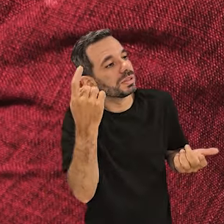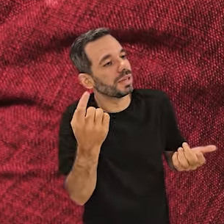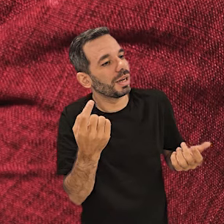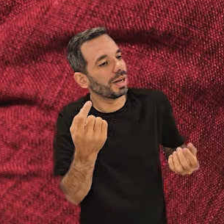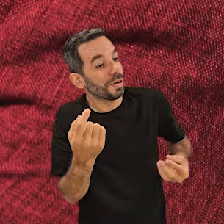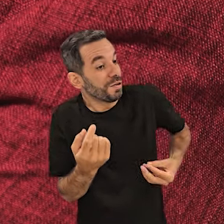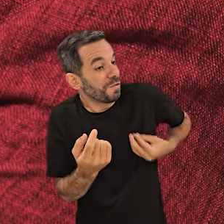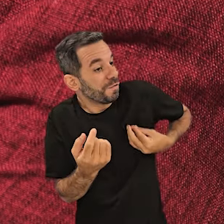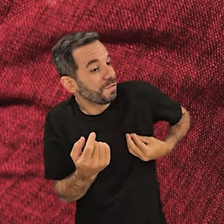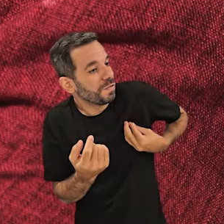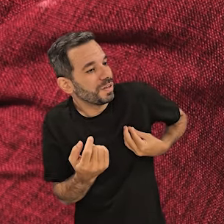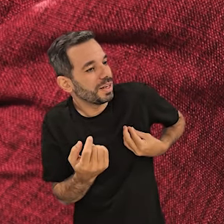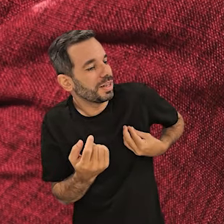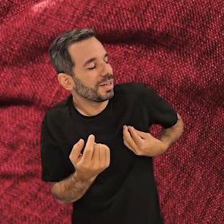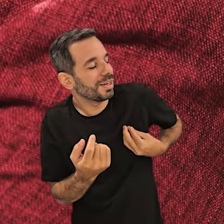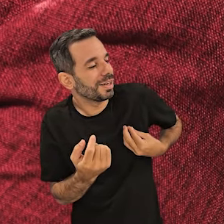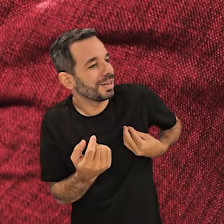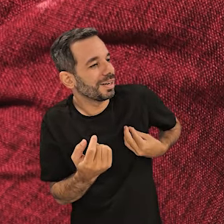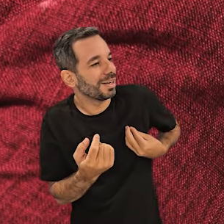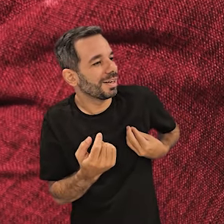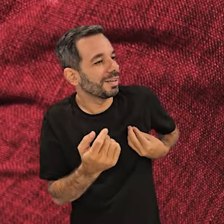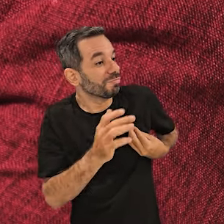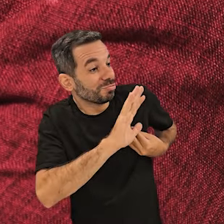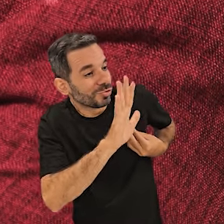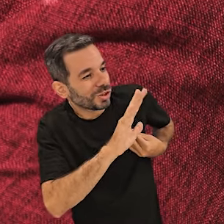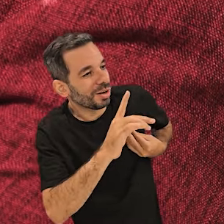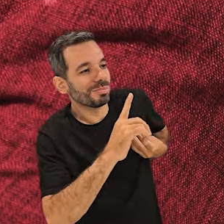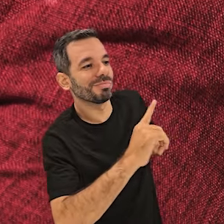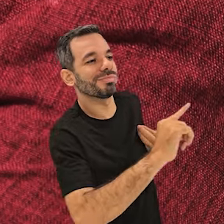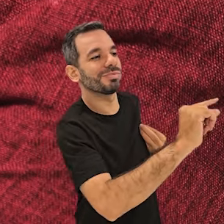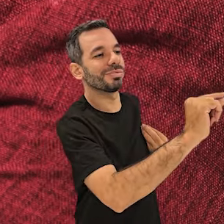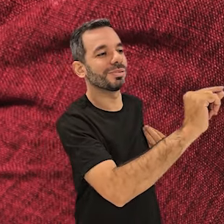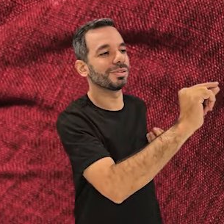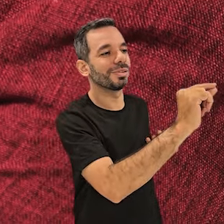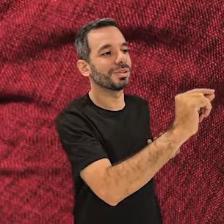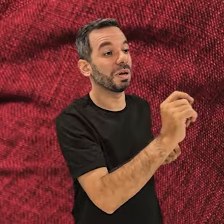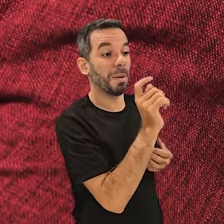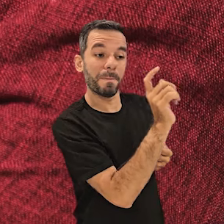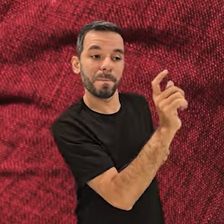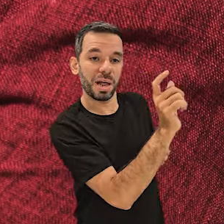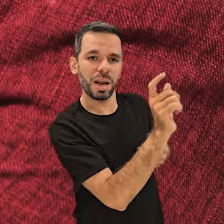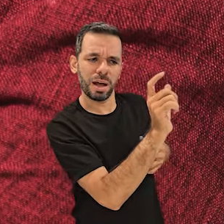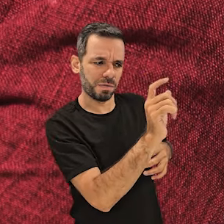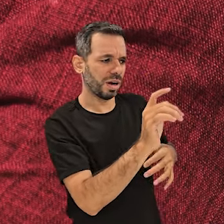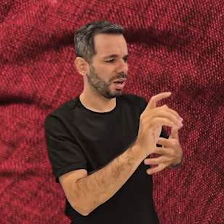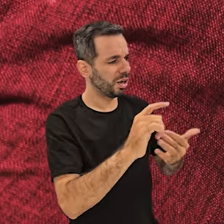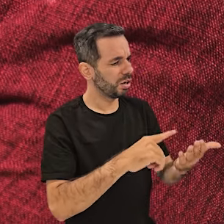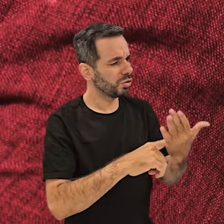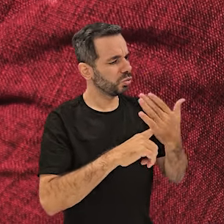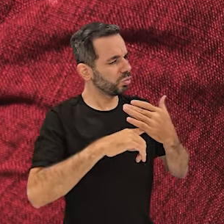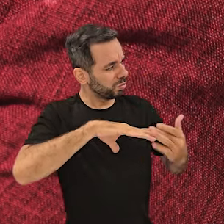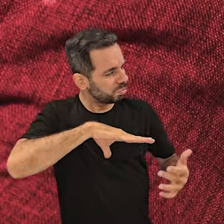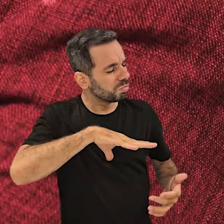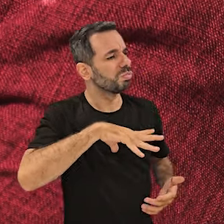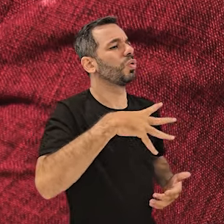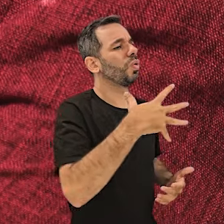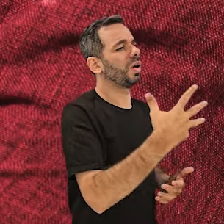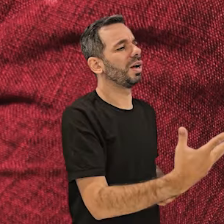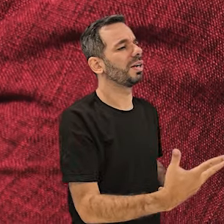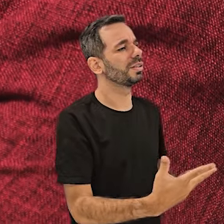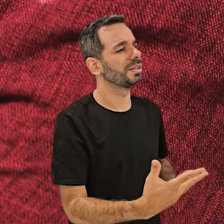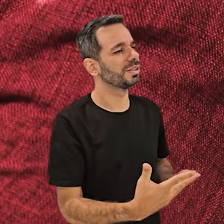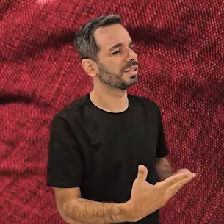mistérios, as despedidas. Palavras de coragem, e da luz no final de todos os